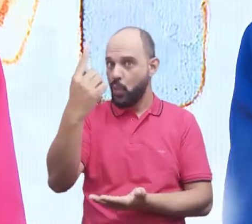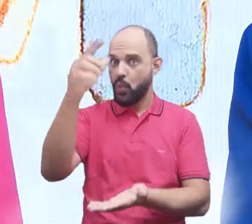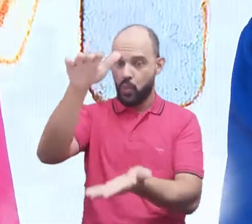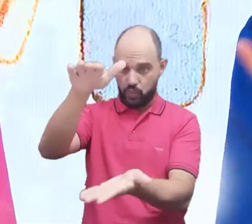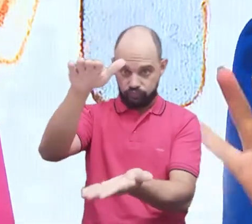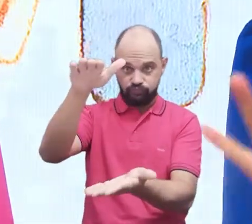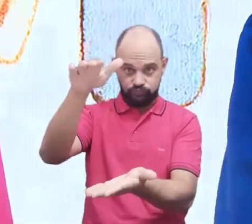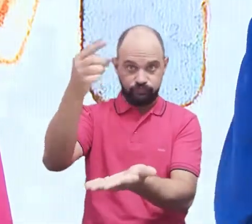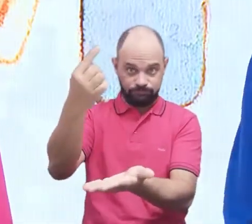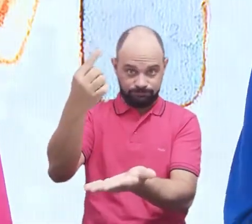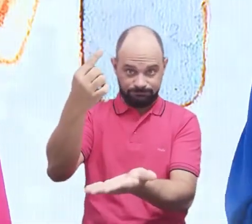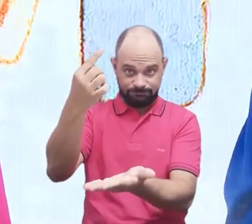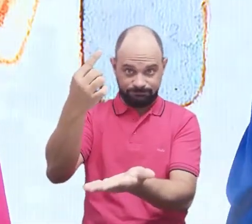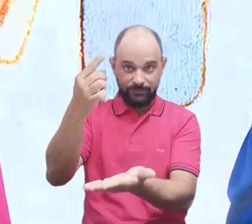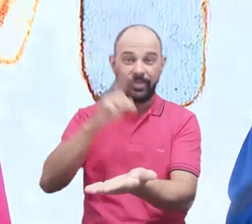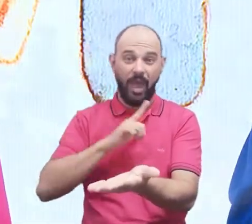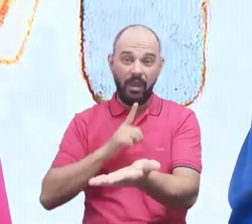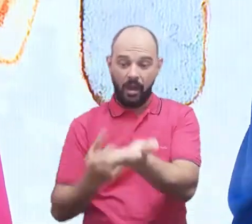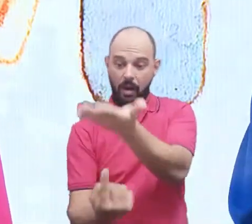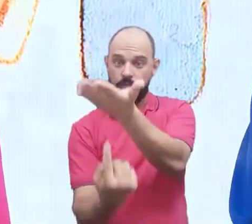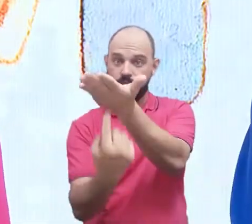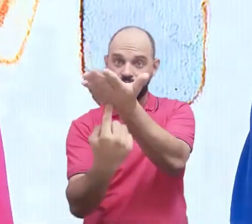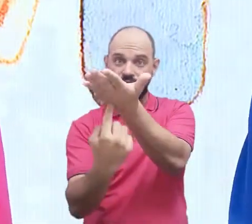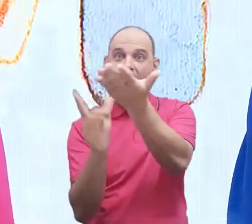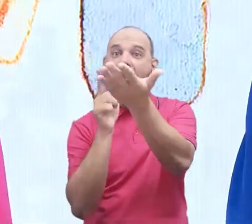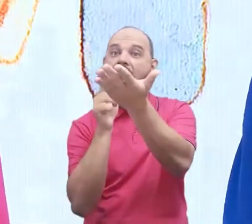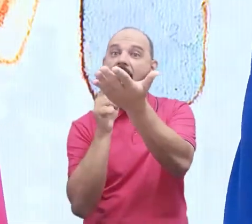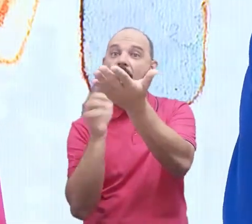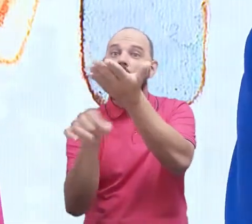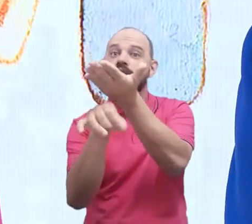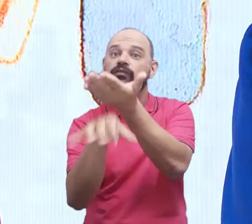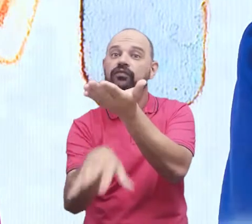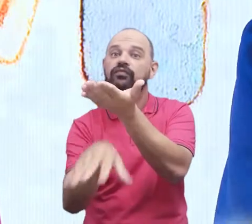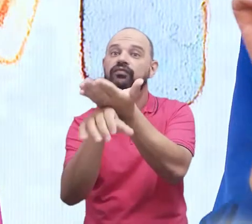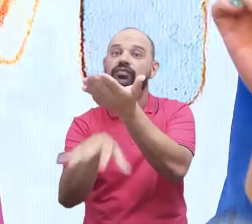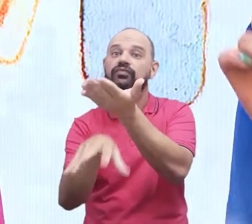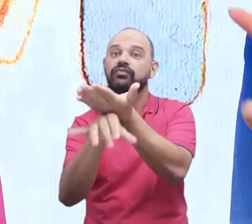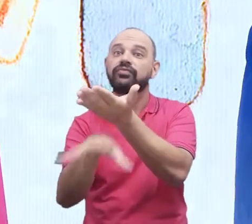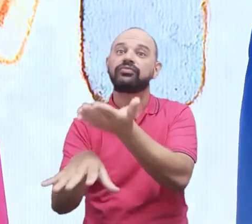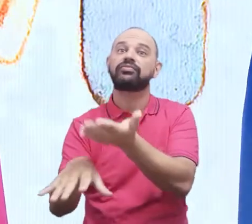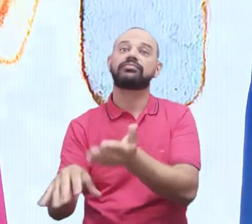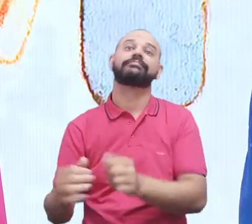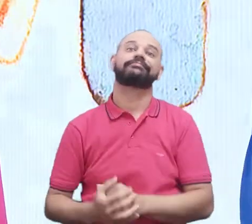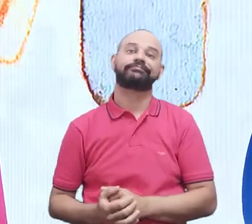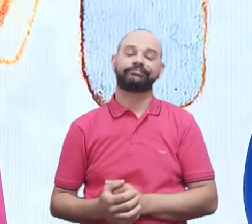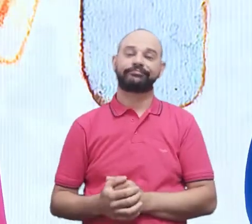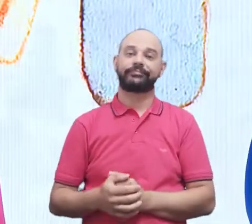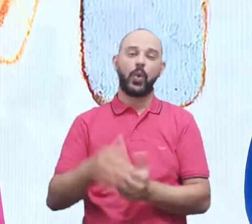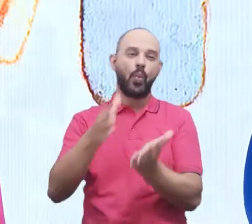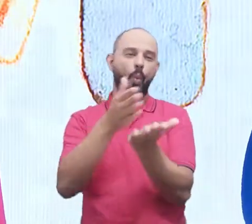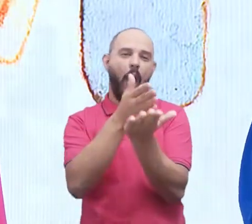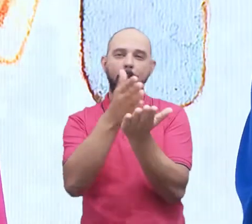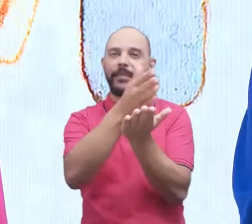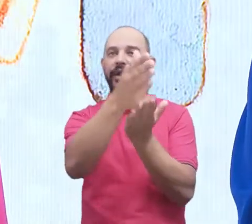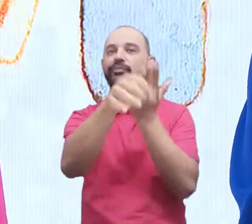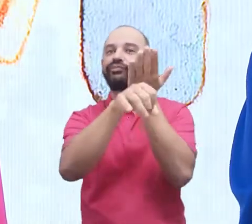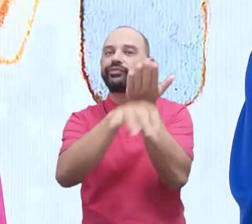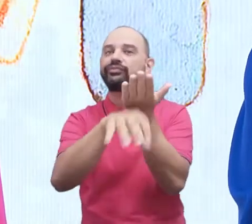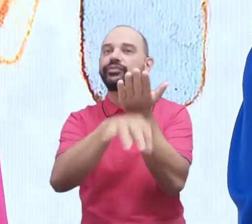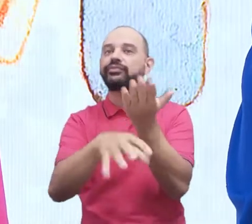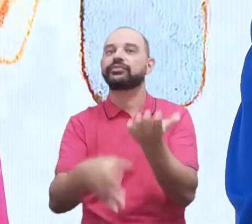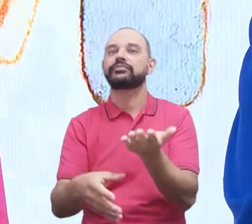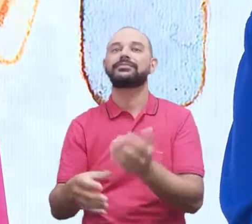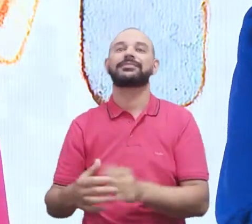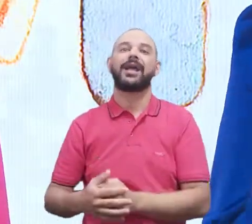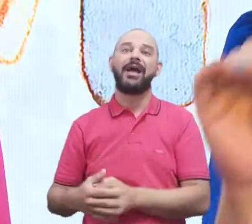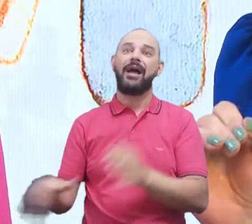Entretanto, um dos latões que João carregava estava furado e vazava por todo o caminho. Quando